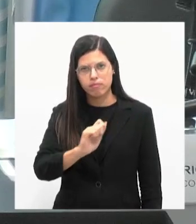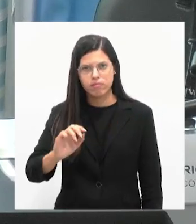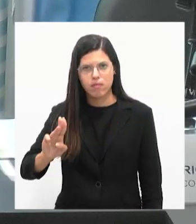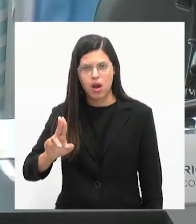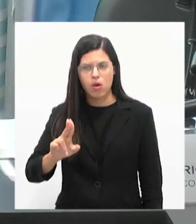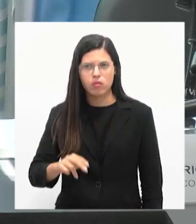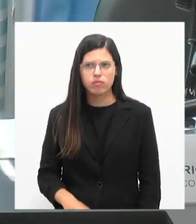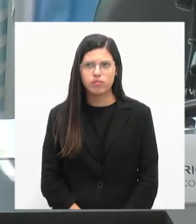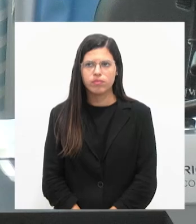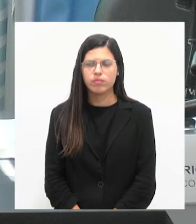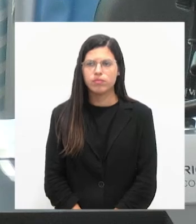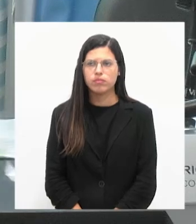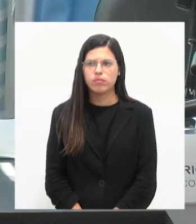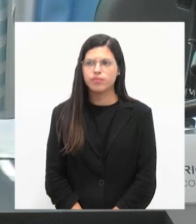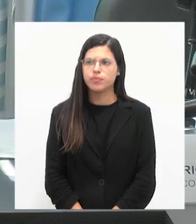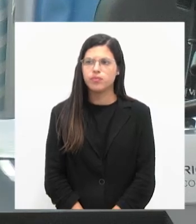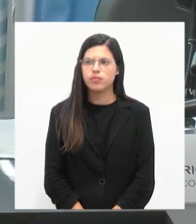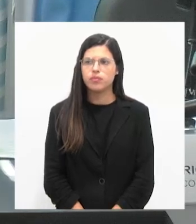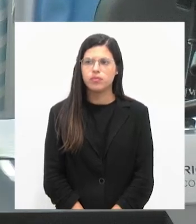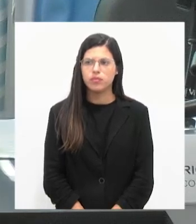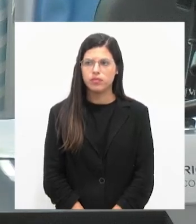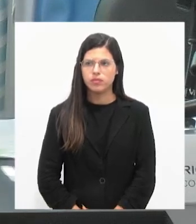Que não está escrito aqui. Está onde?